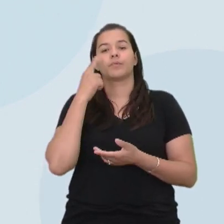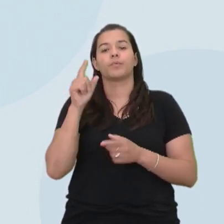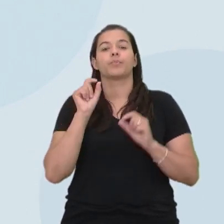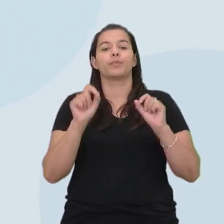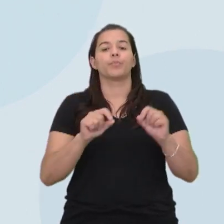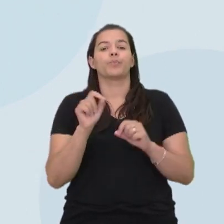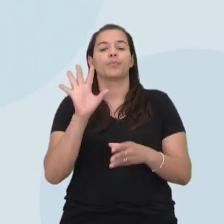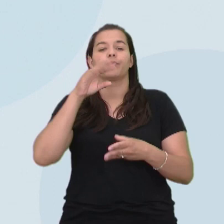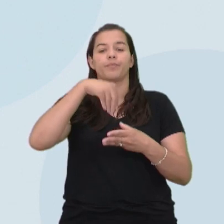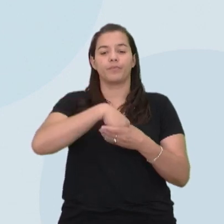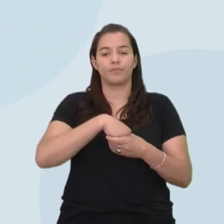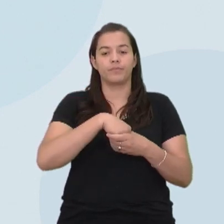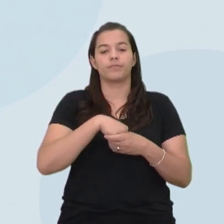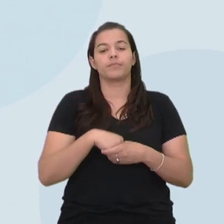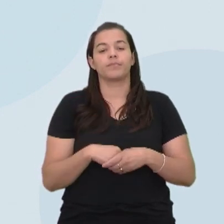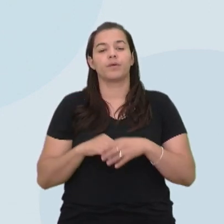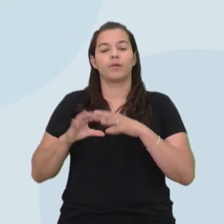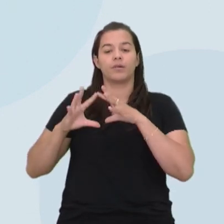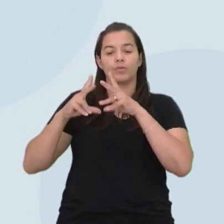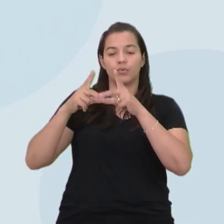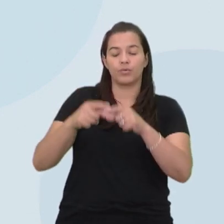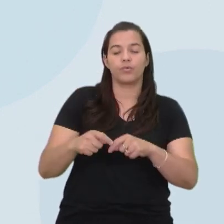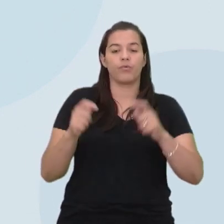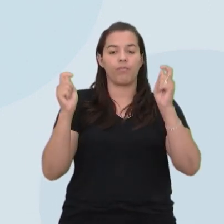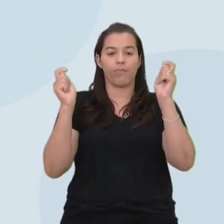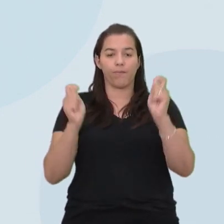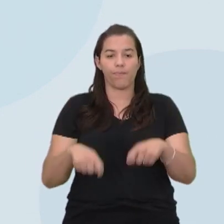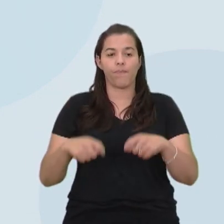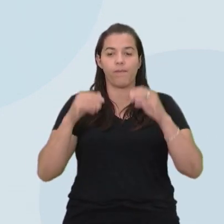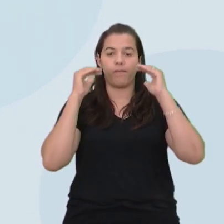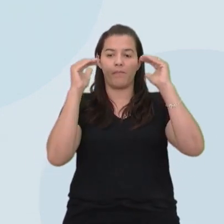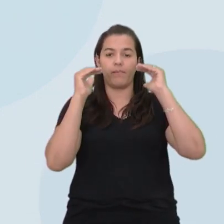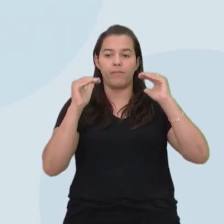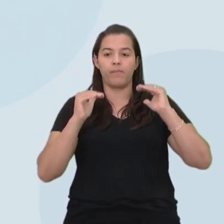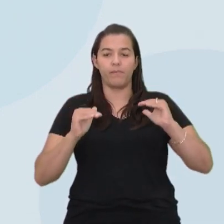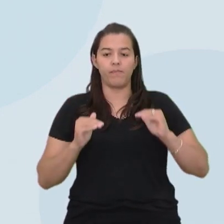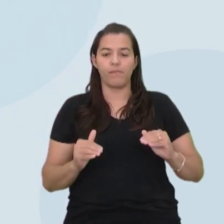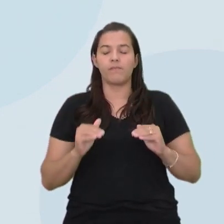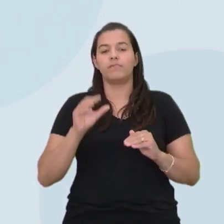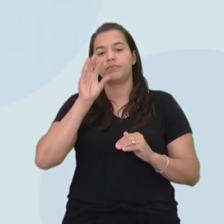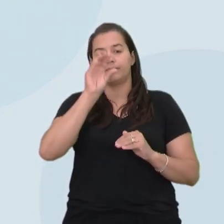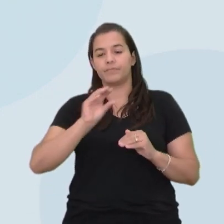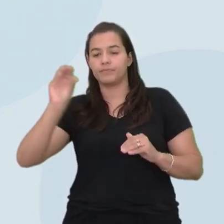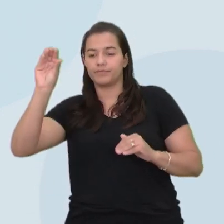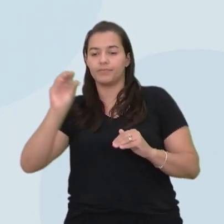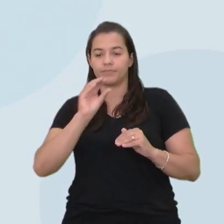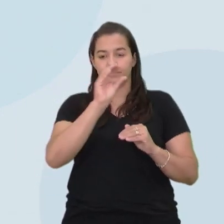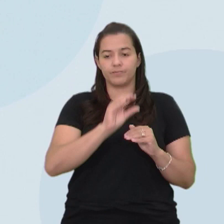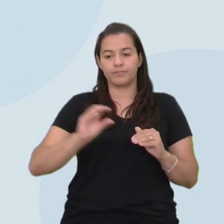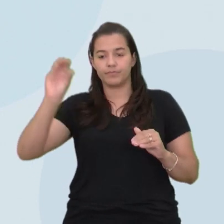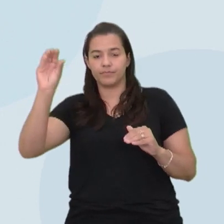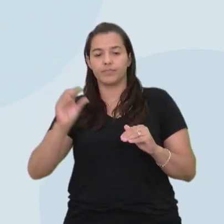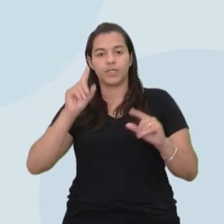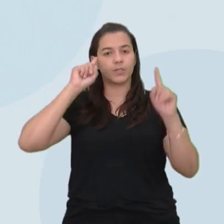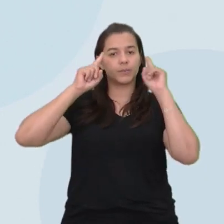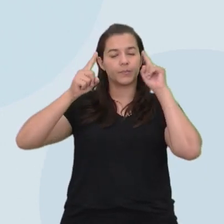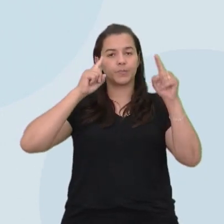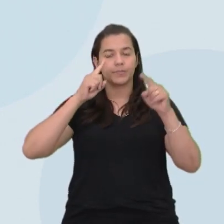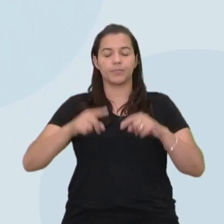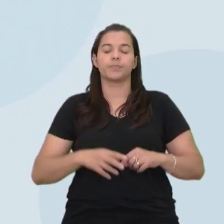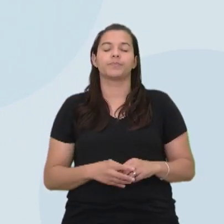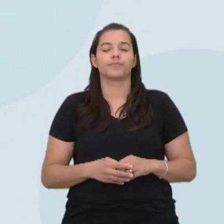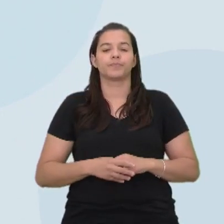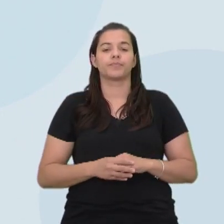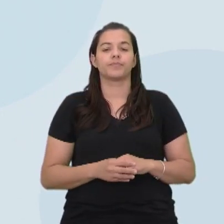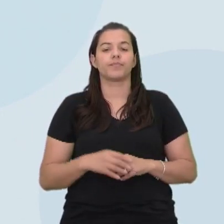que tem dentro e todos os possíveis bloquinhos que você consegue pegar lá dentro, todos os comandos possíveis. Então, dentro